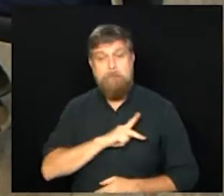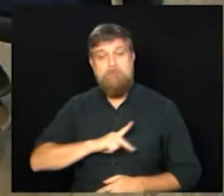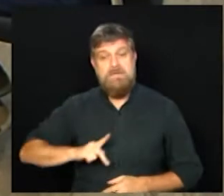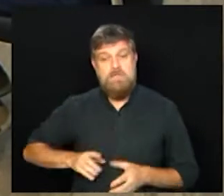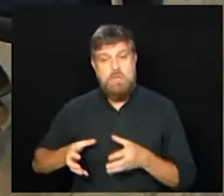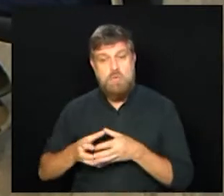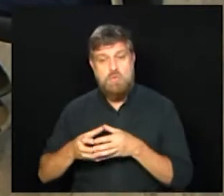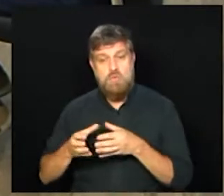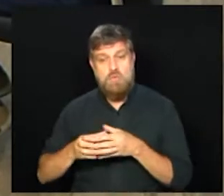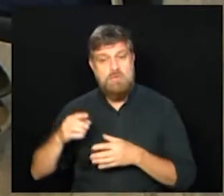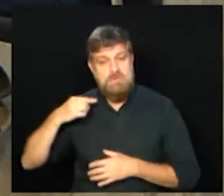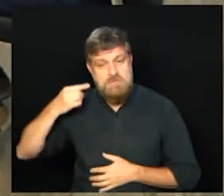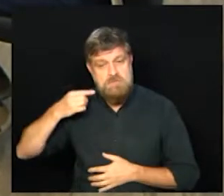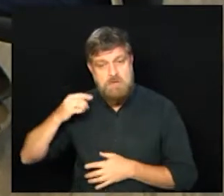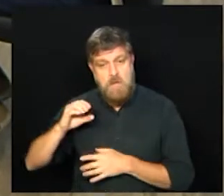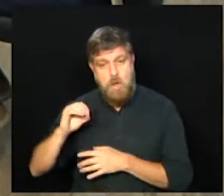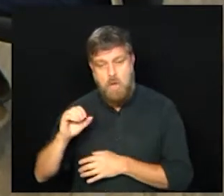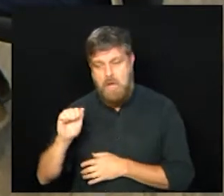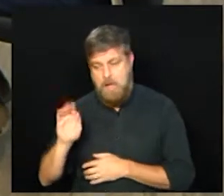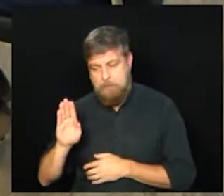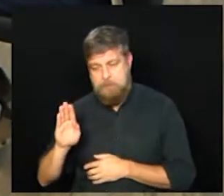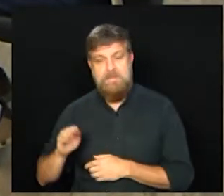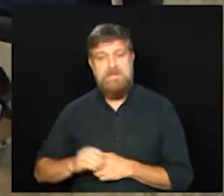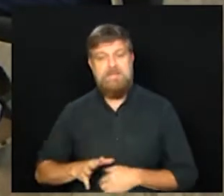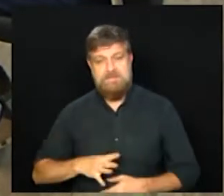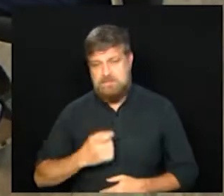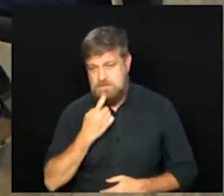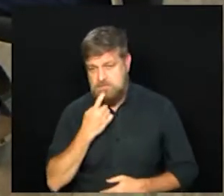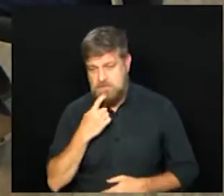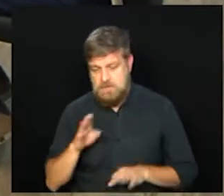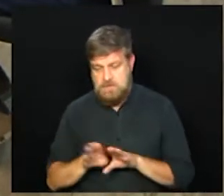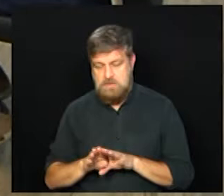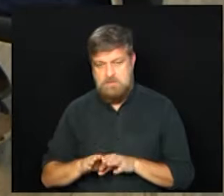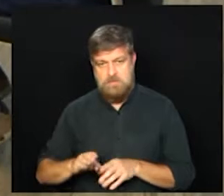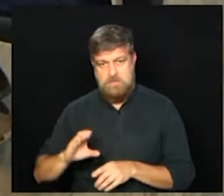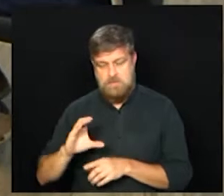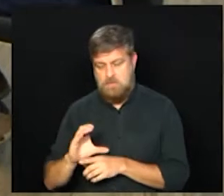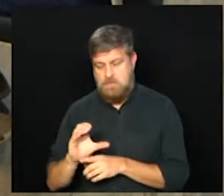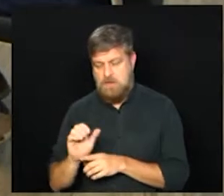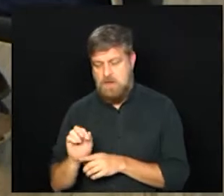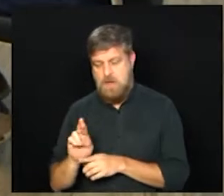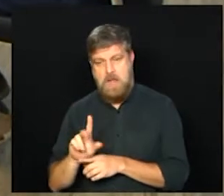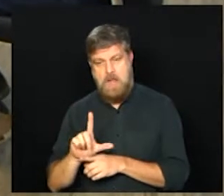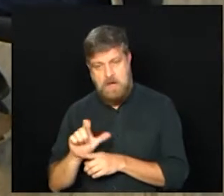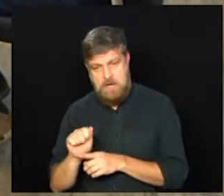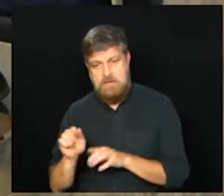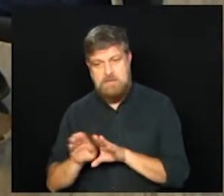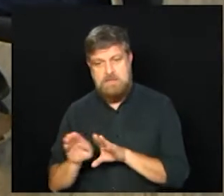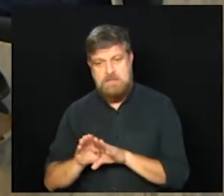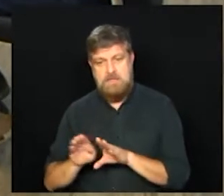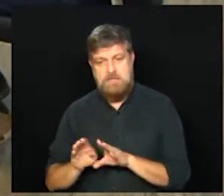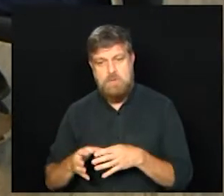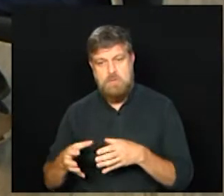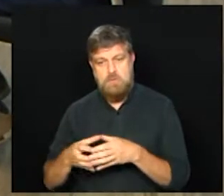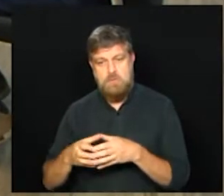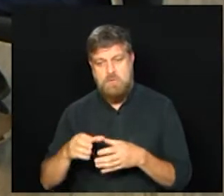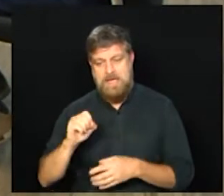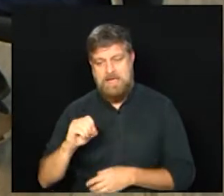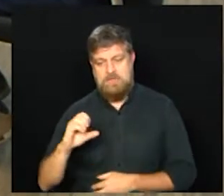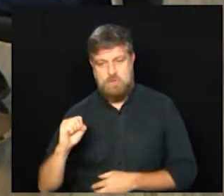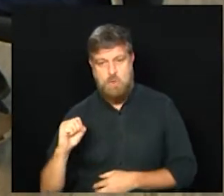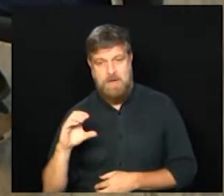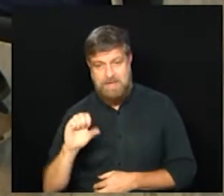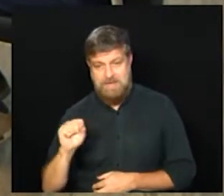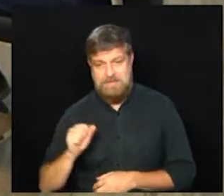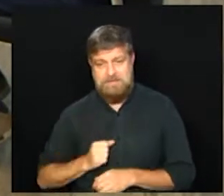Mulher da OAB Campinas, e a Carla da Silva, vice-presidente da entidade SOS Ação Mulher e Família